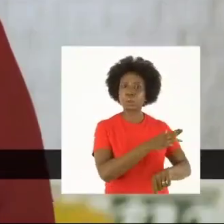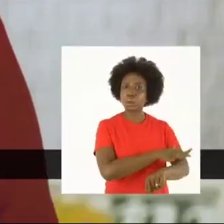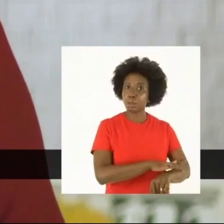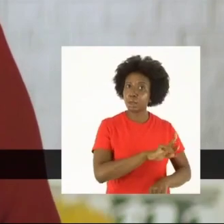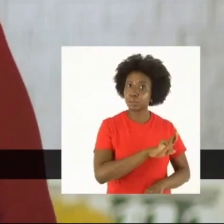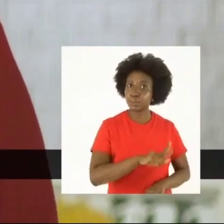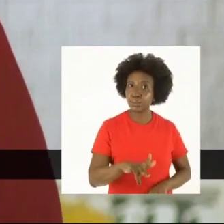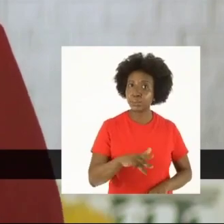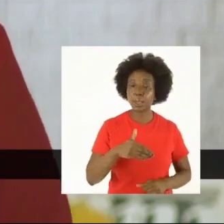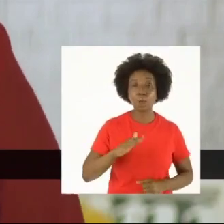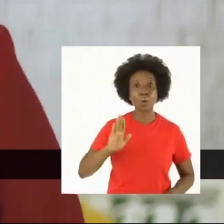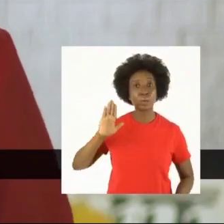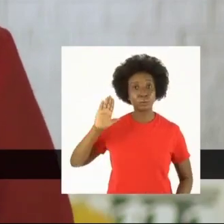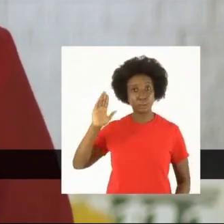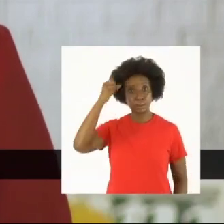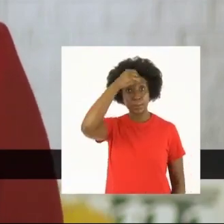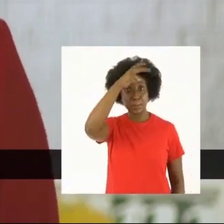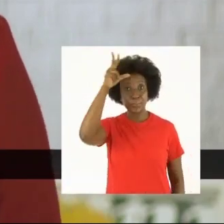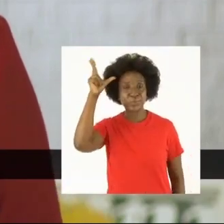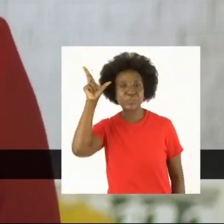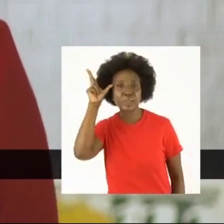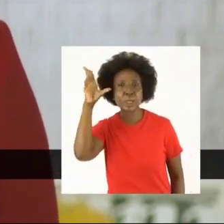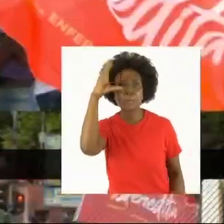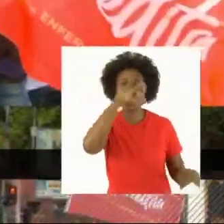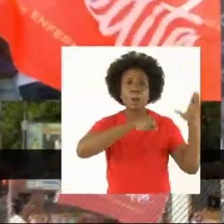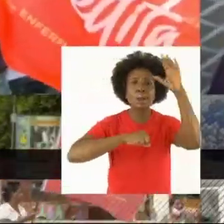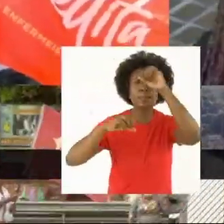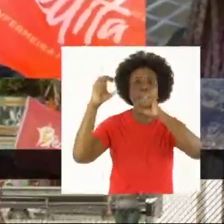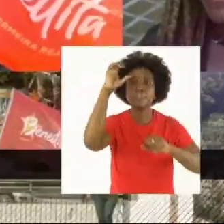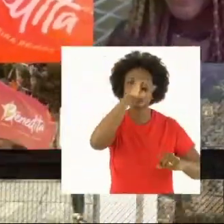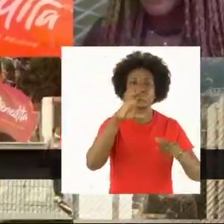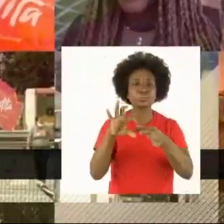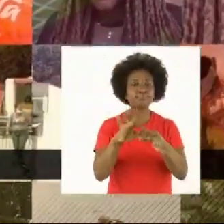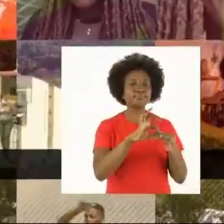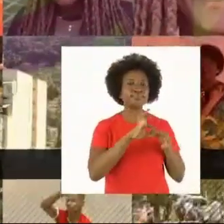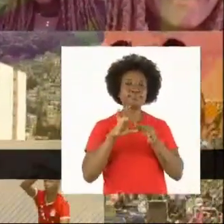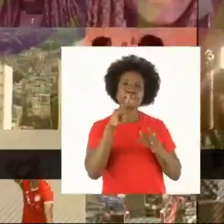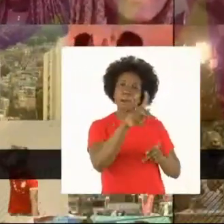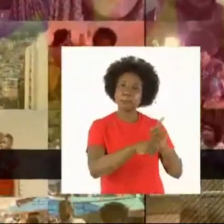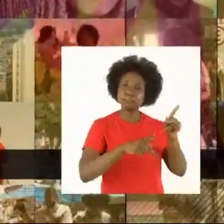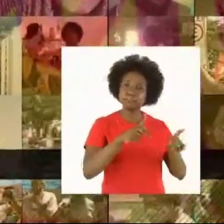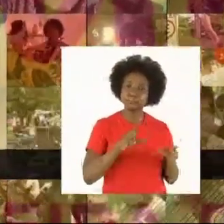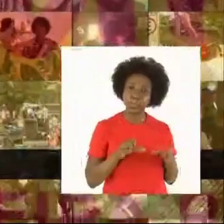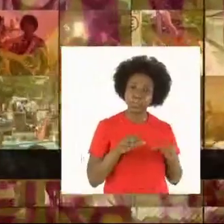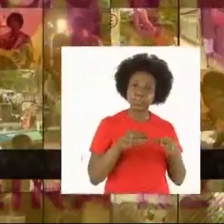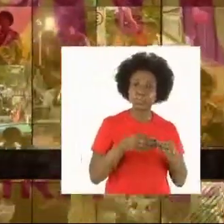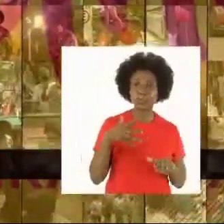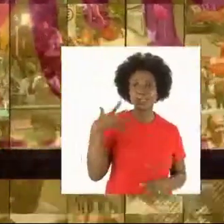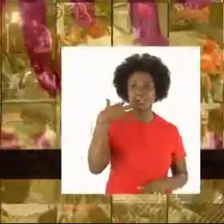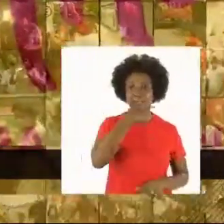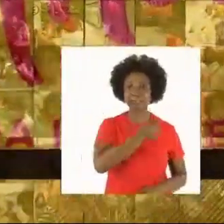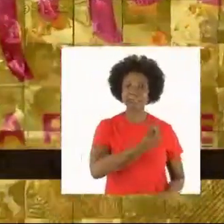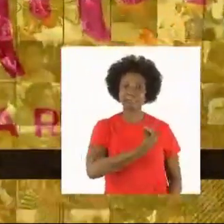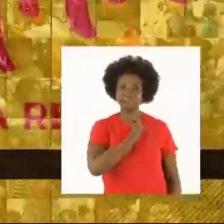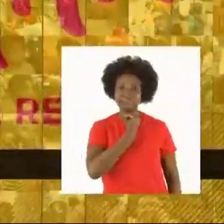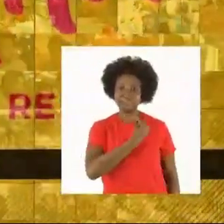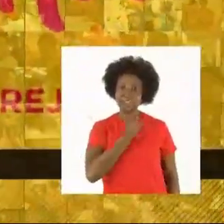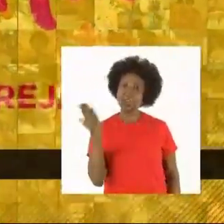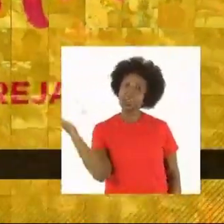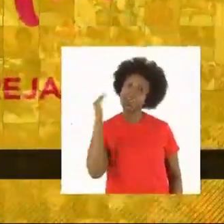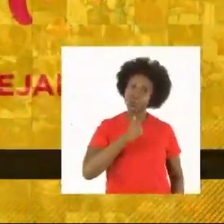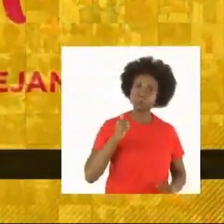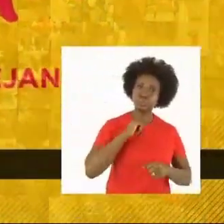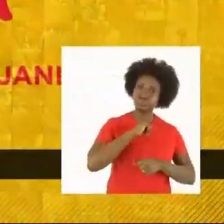racismo. Eu sou candidata a prefeita porque aprendi que o movimento coletivo salva vidas. Vamos